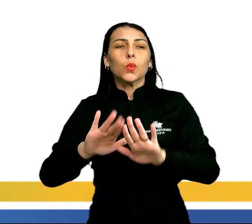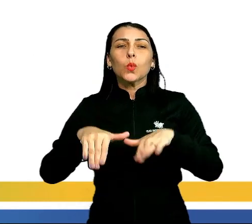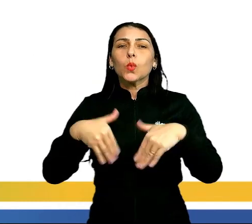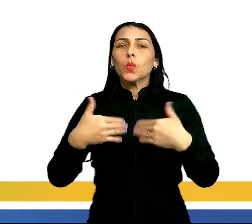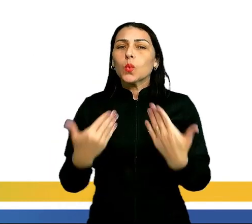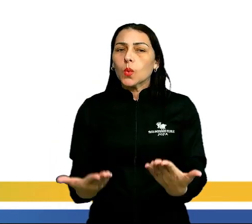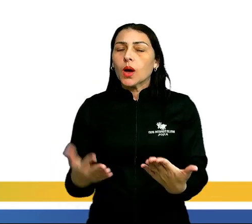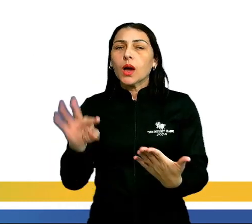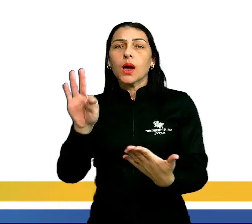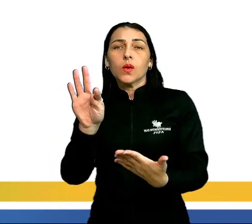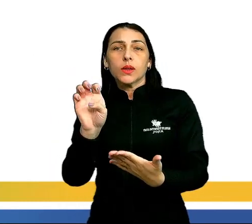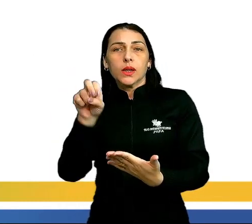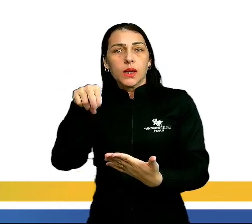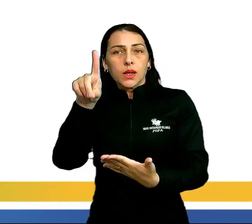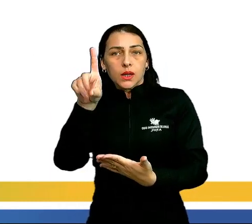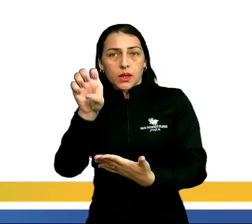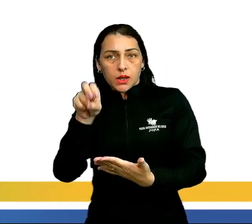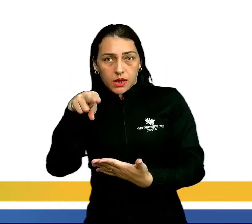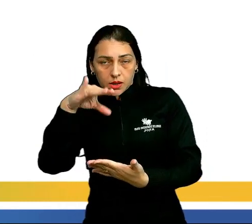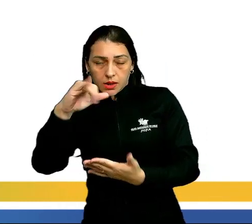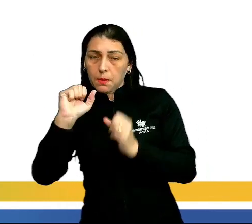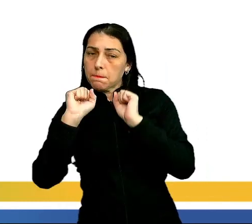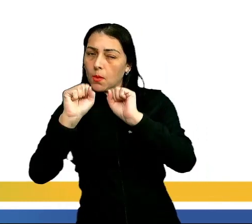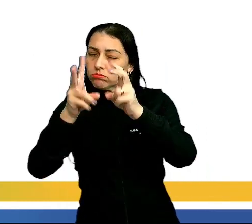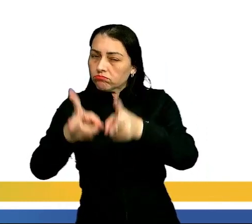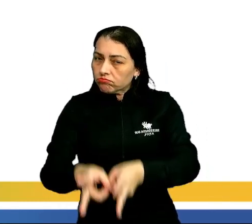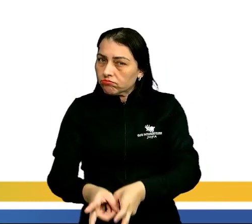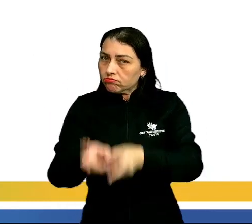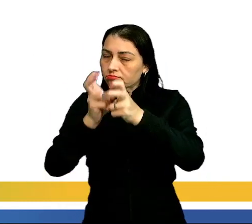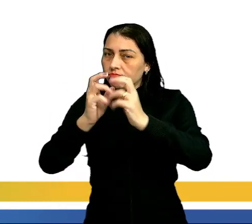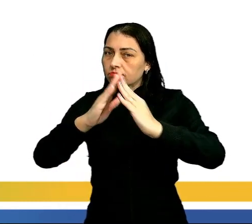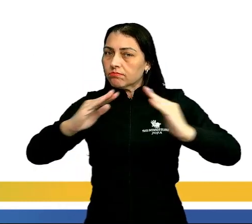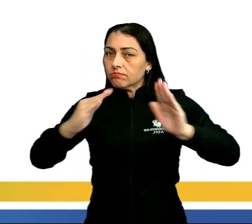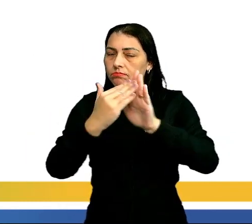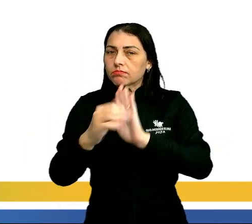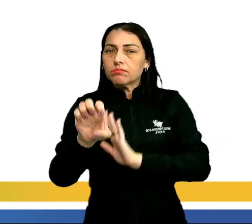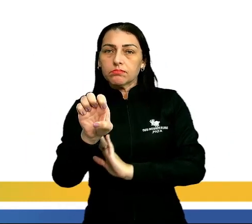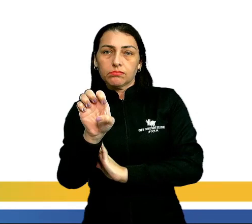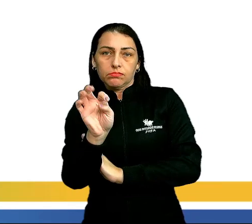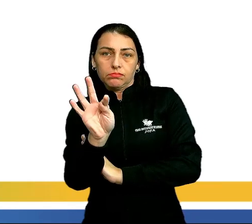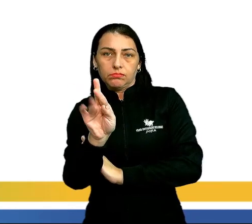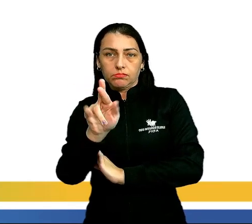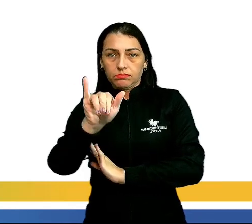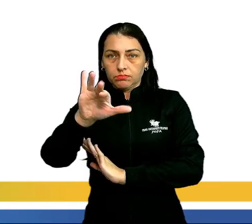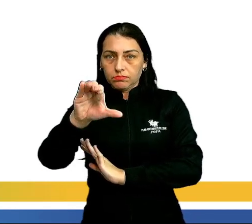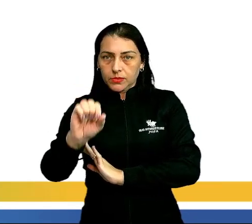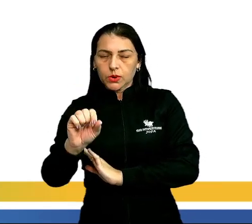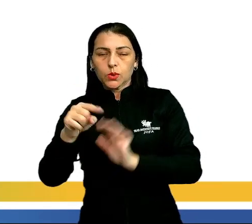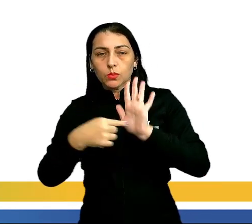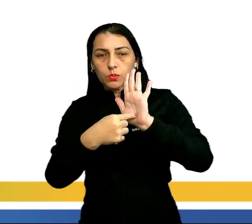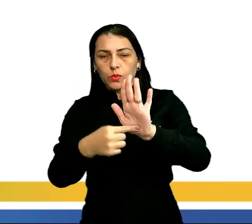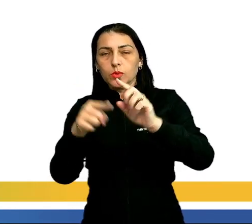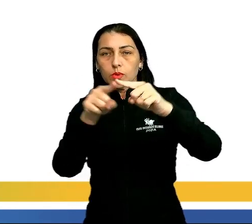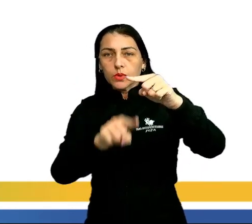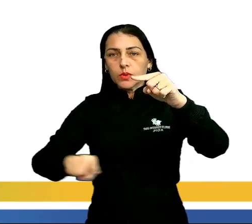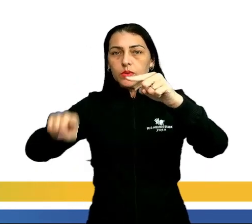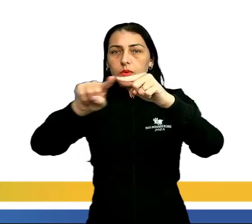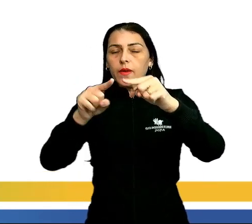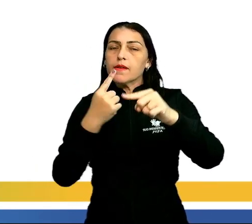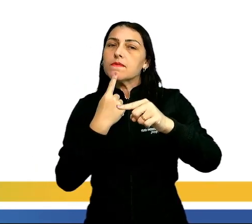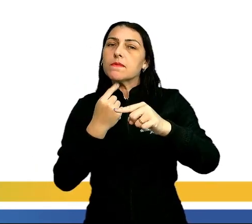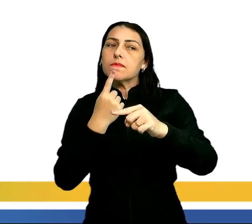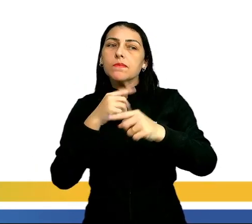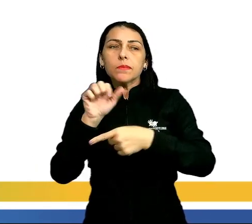é a tendência que mostra, que pode ser observada nessa pirâmide etária e que eu destaquei aqui para